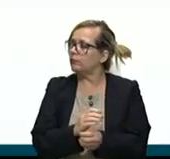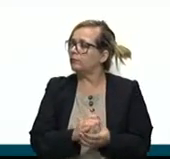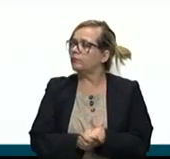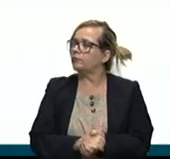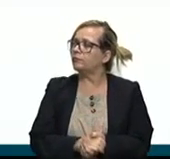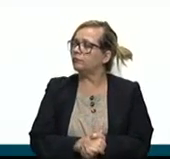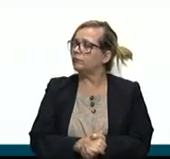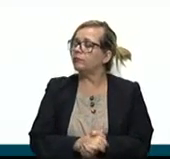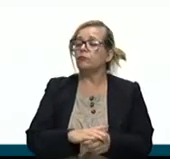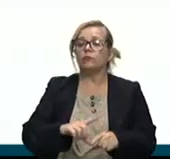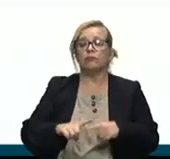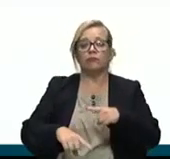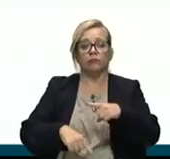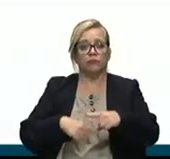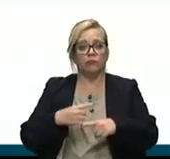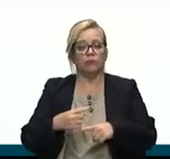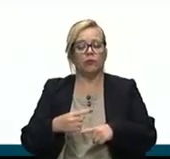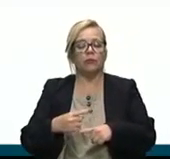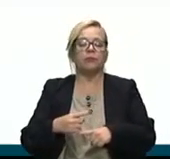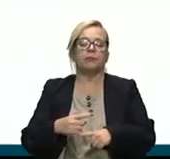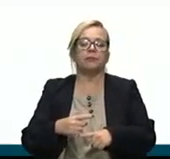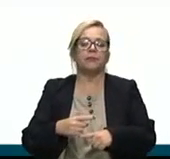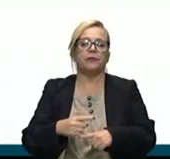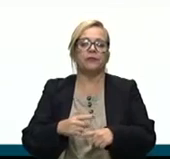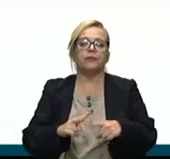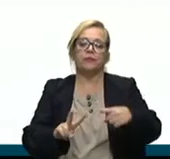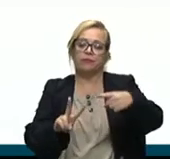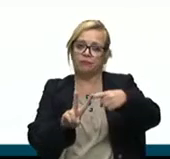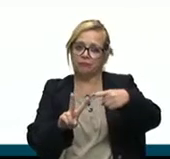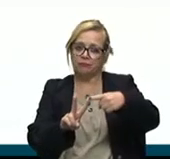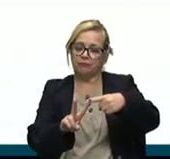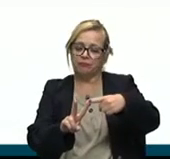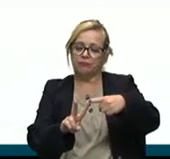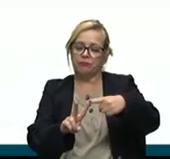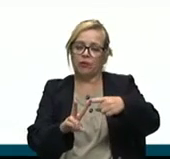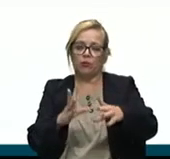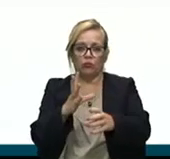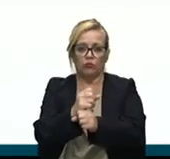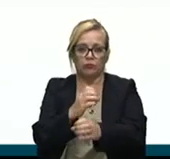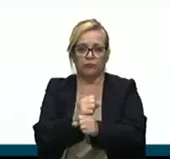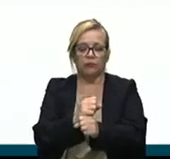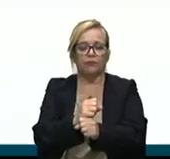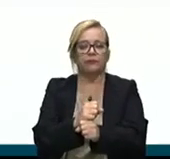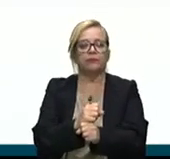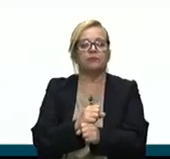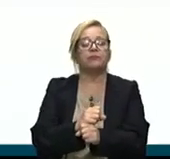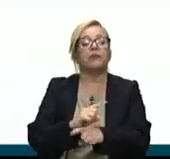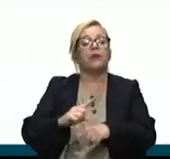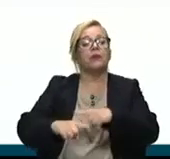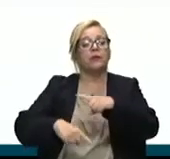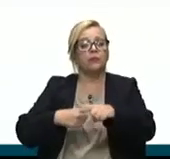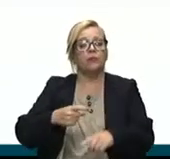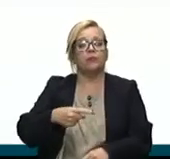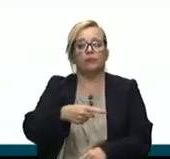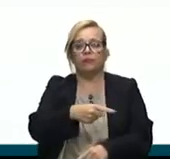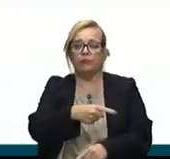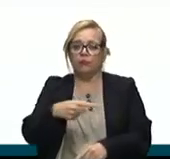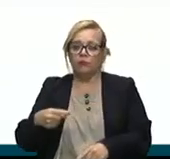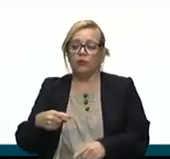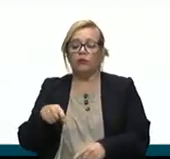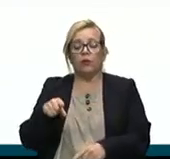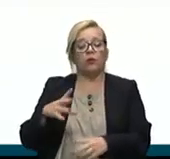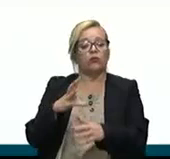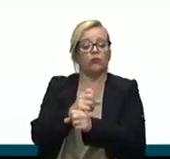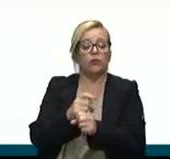desses quadrados depois que elevar ao quadrado. Depois, nós vamos subtrair a soma